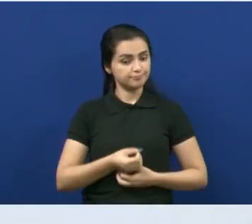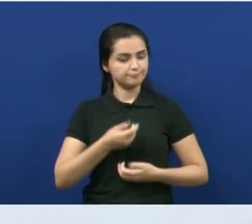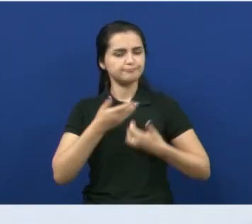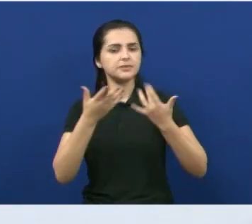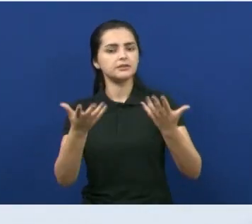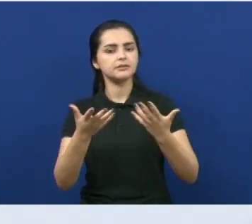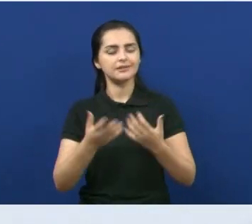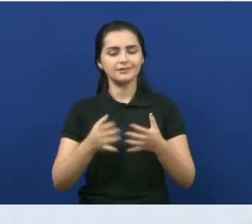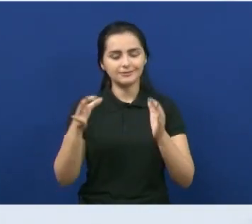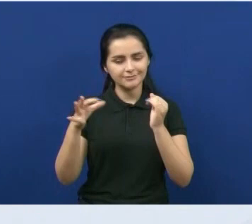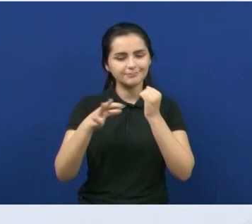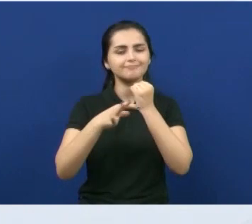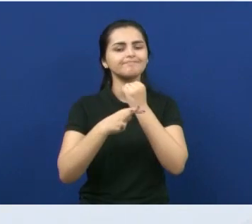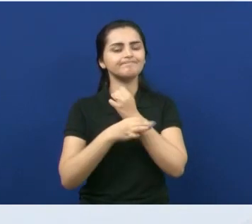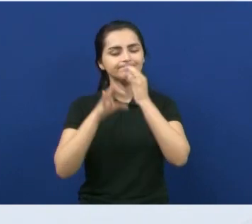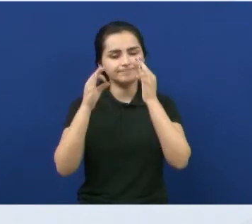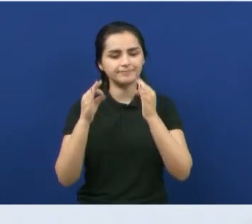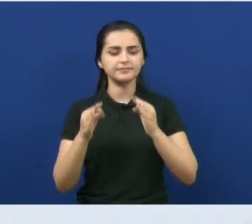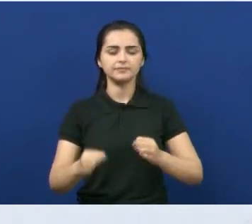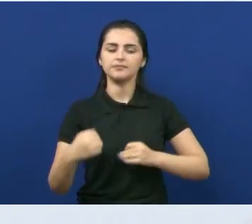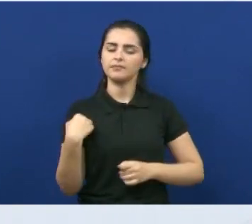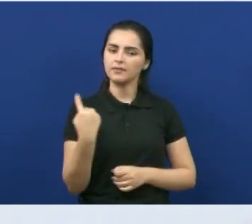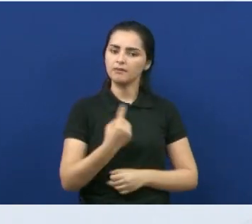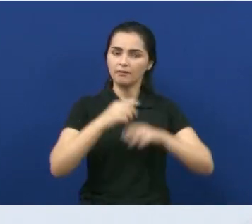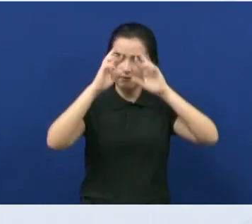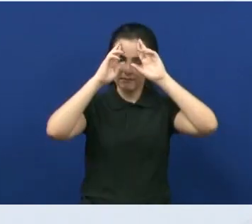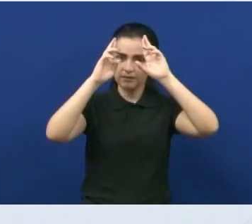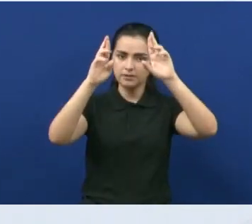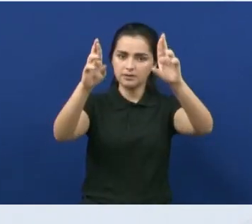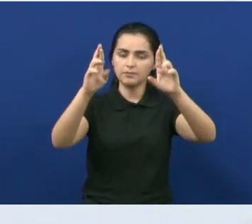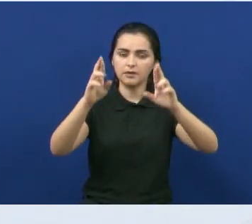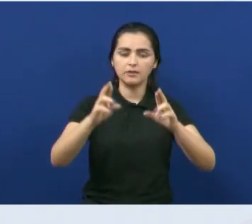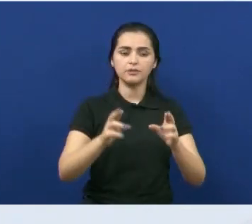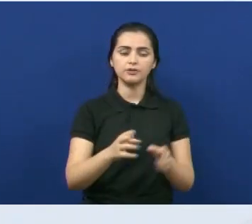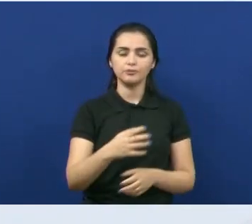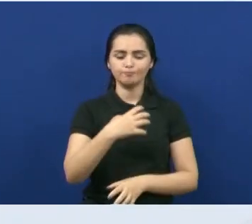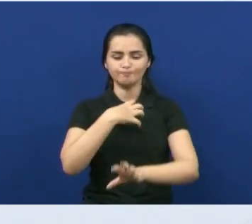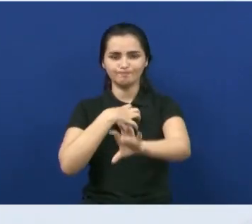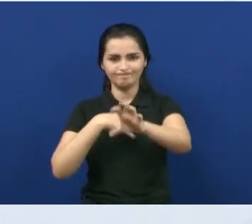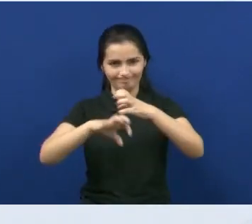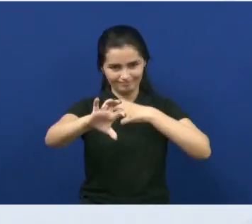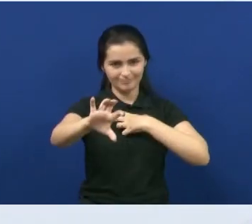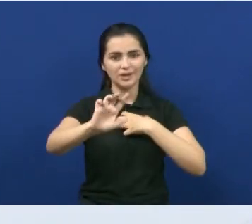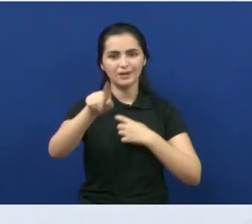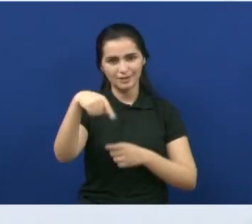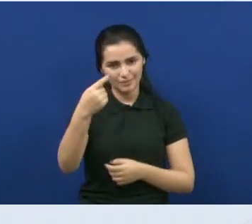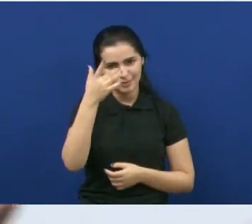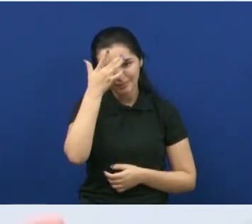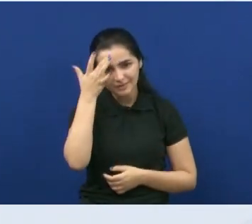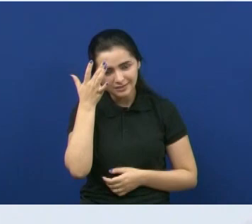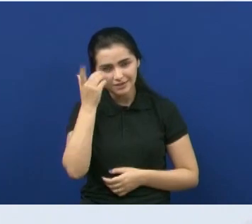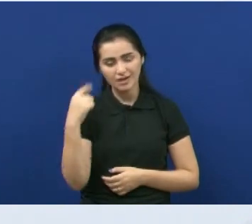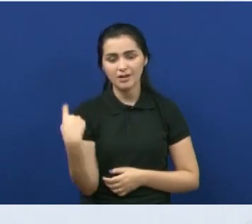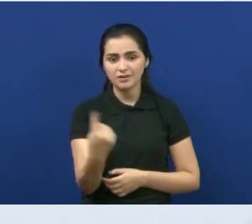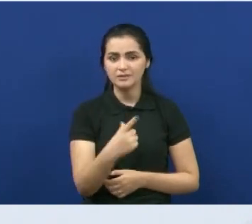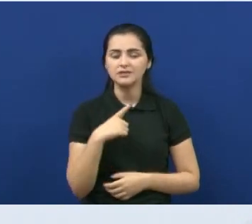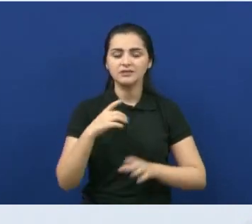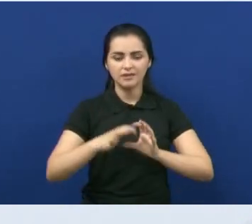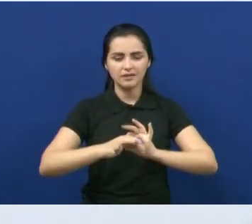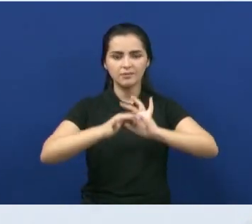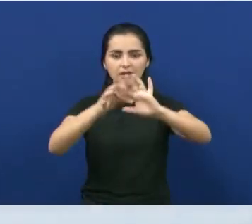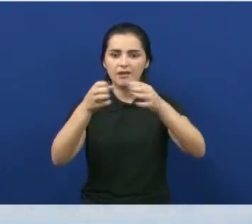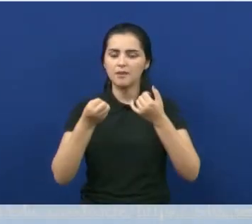tem que ser garantida de forma com que a gente respeite o lugar do outro. Então, da mesma forma que a gente tem liberdade